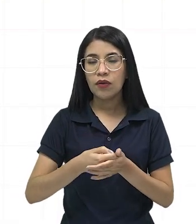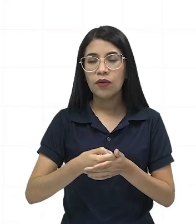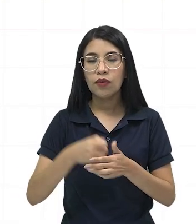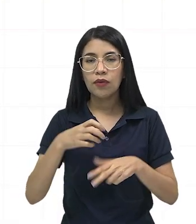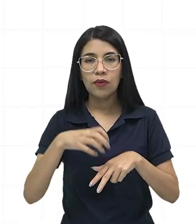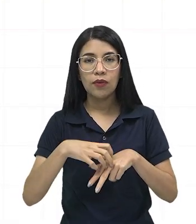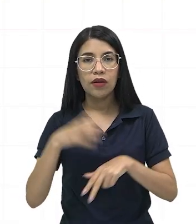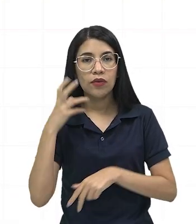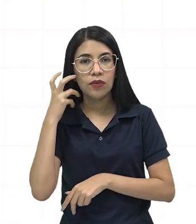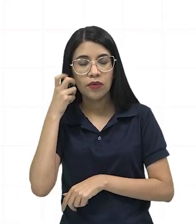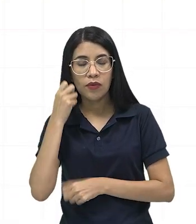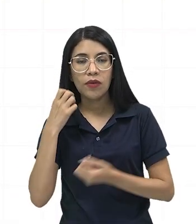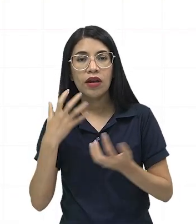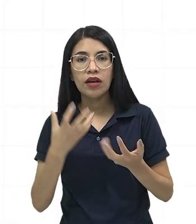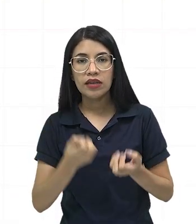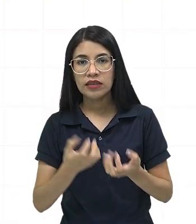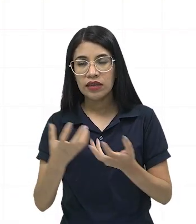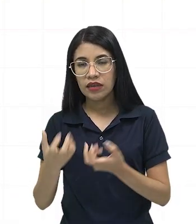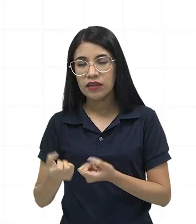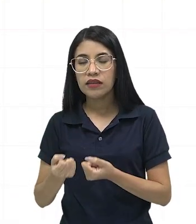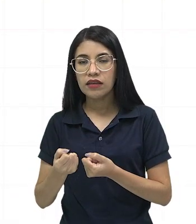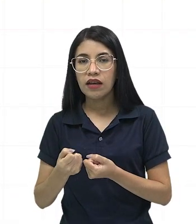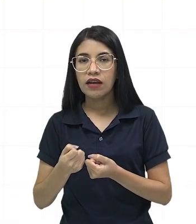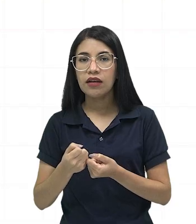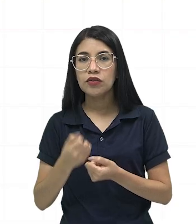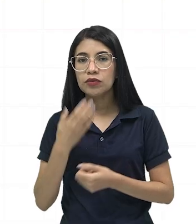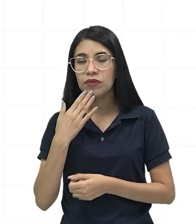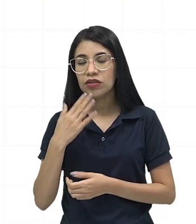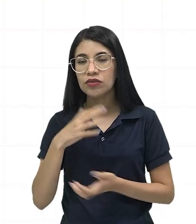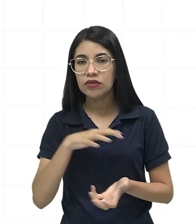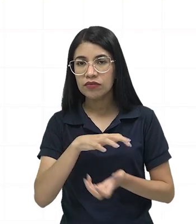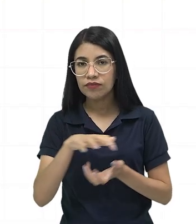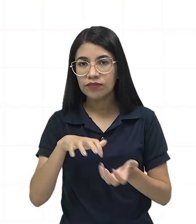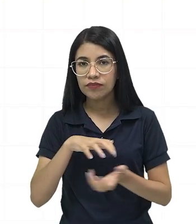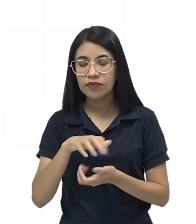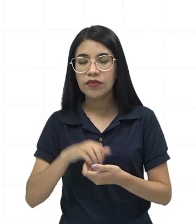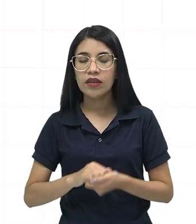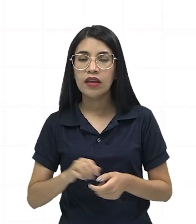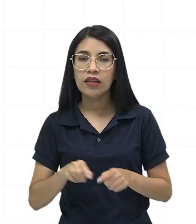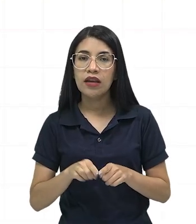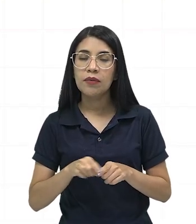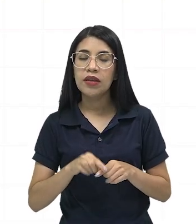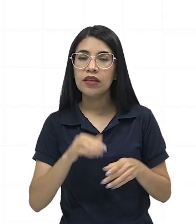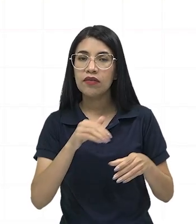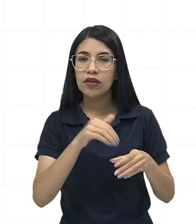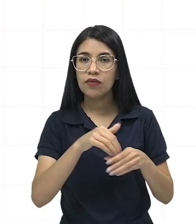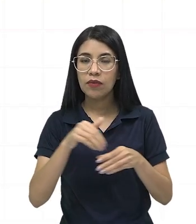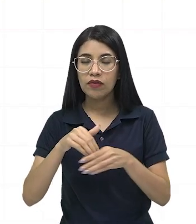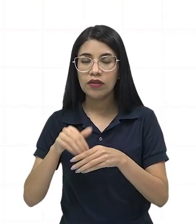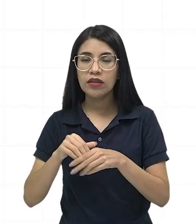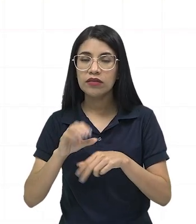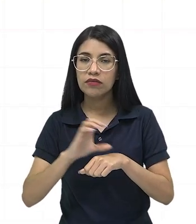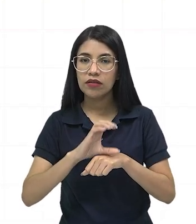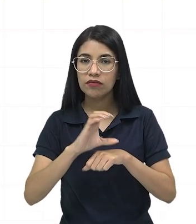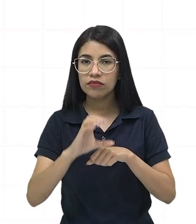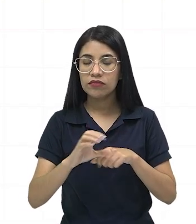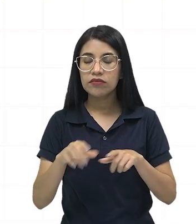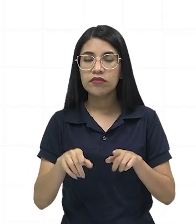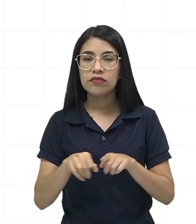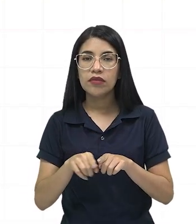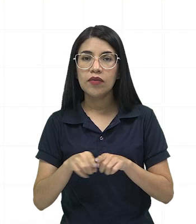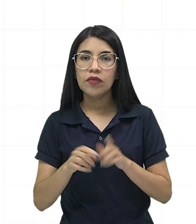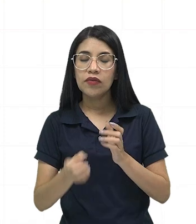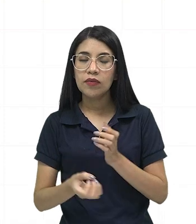as demandas dos revolucionários. Foi convocada a eleição de cortes constituintes e elaborada